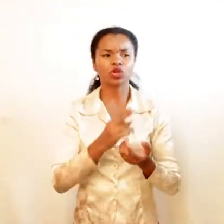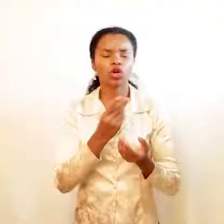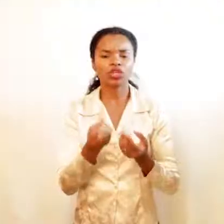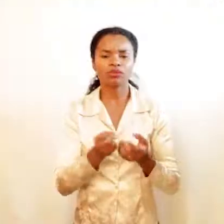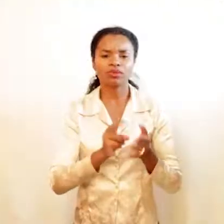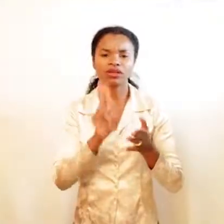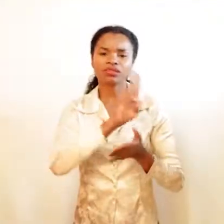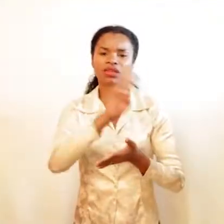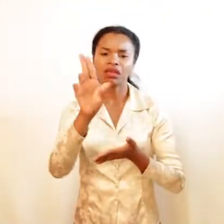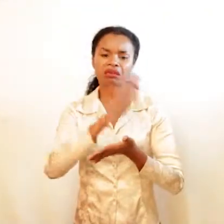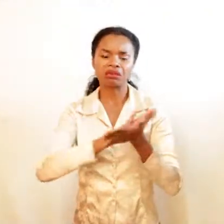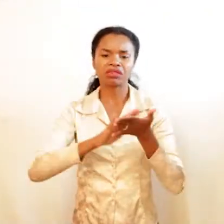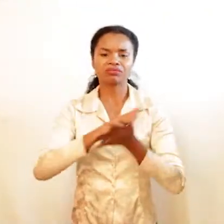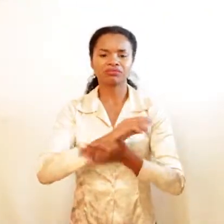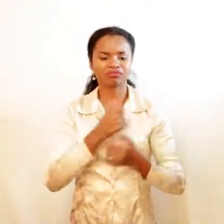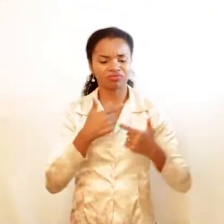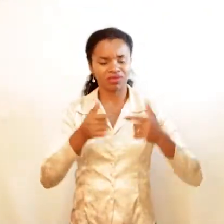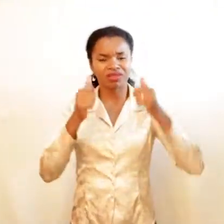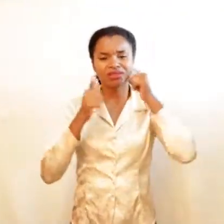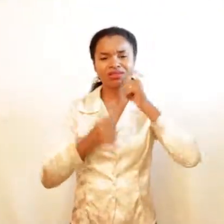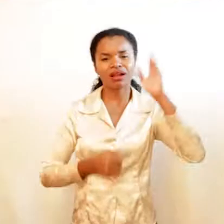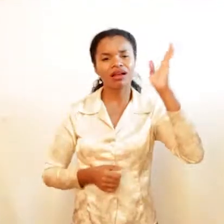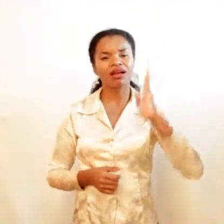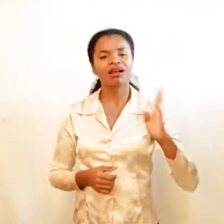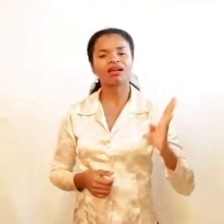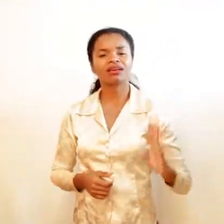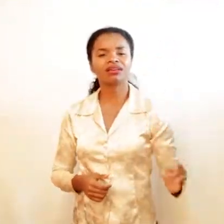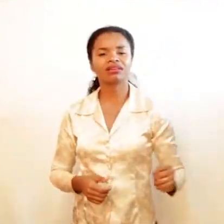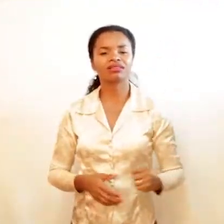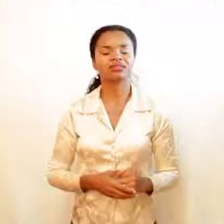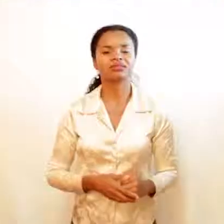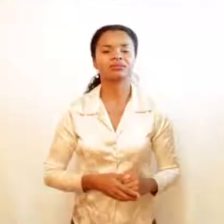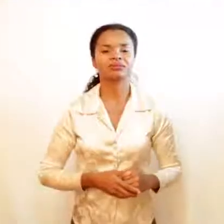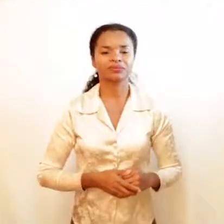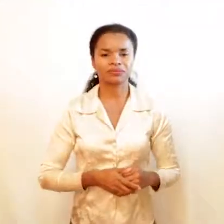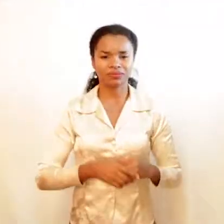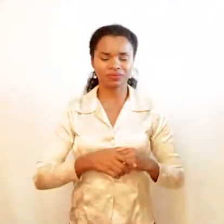trincheiras. Quantas anônimas guerreiras